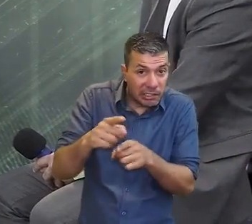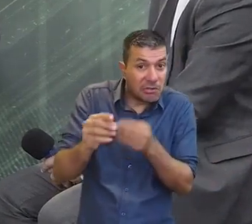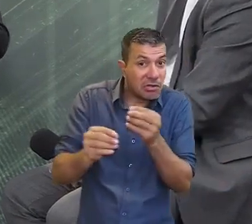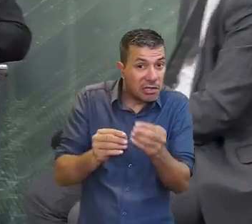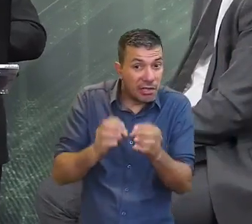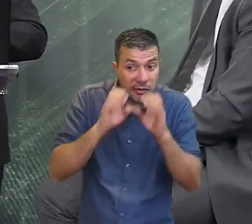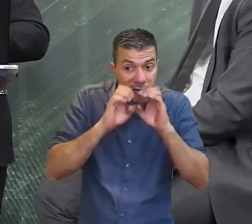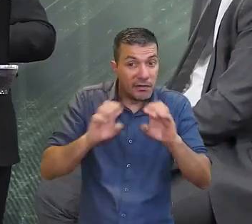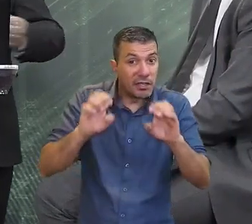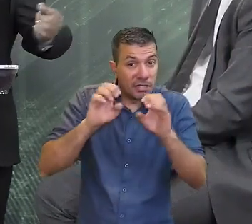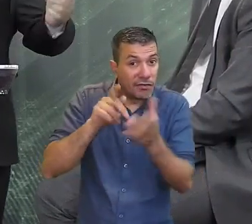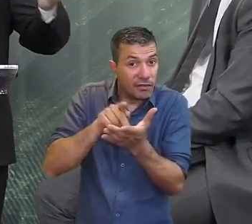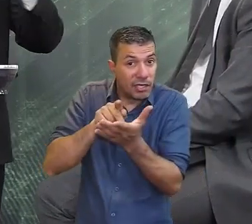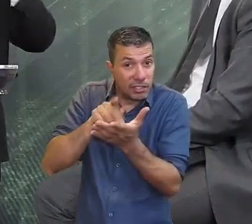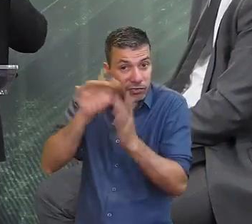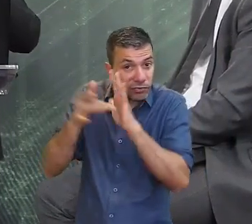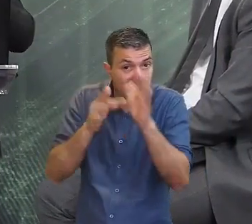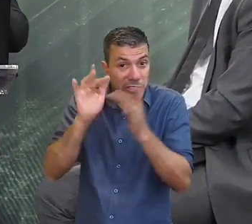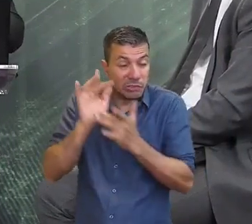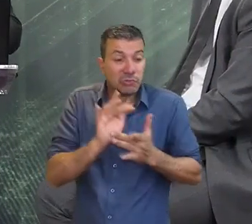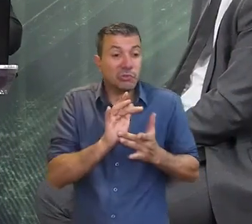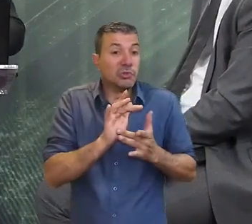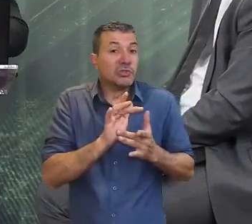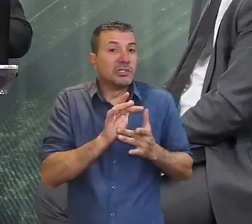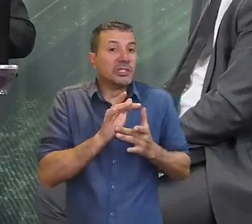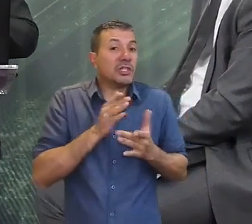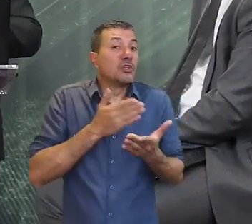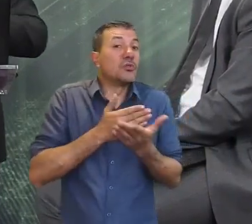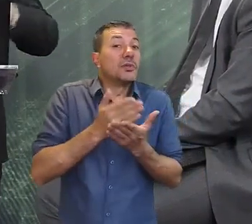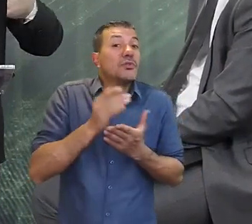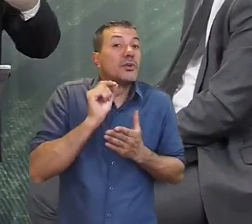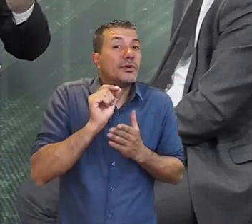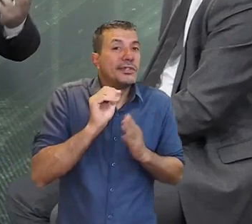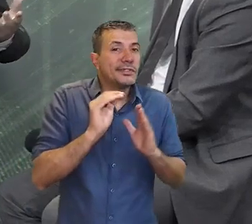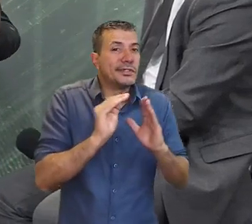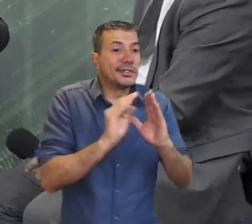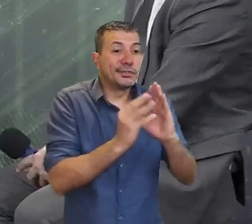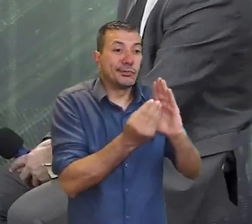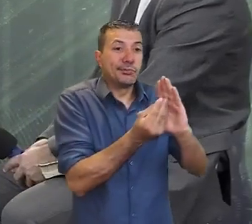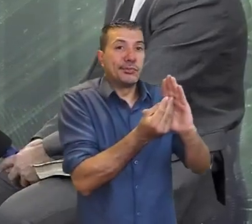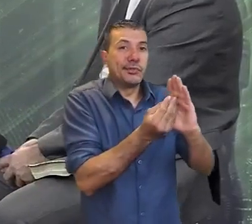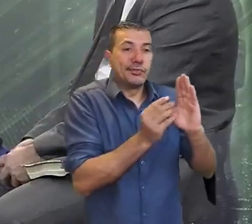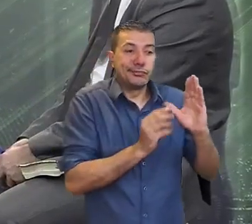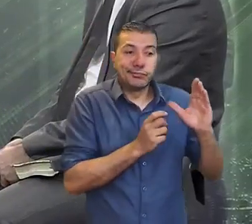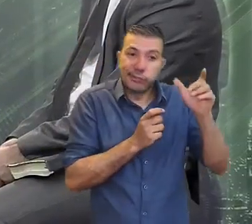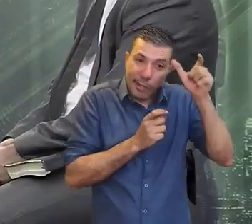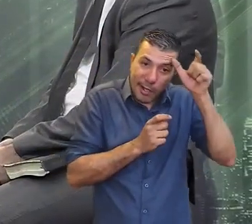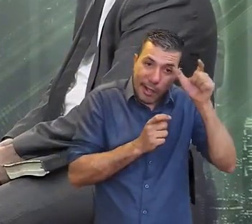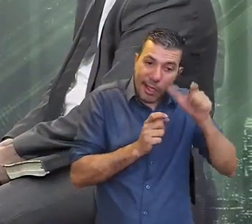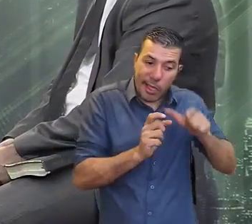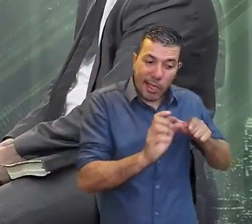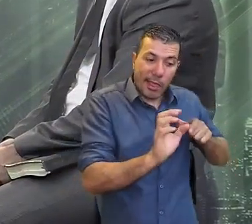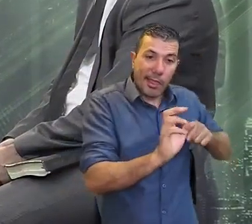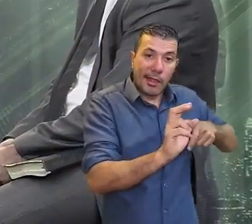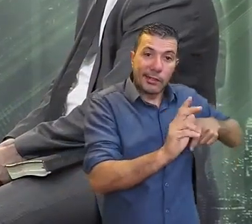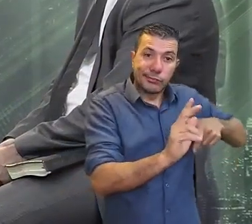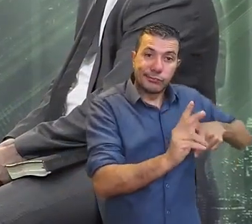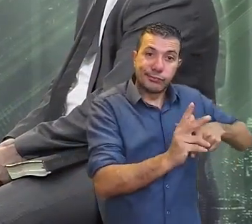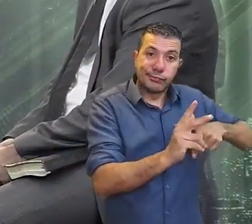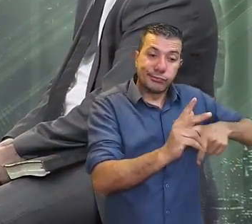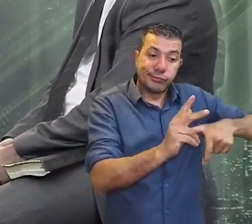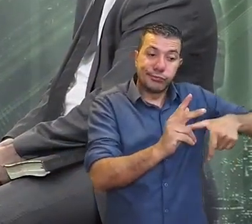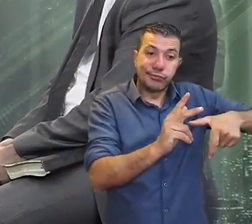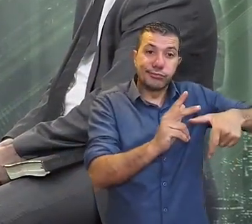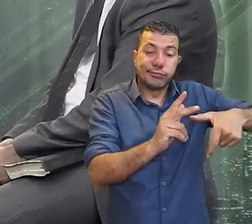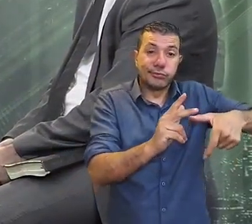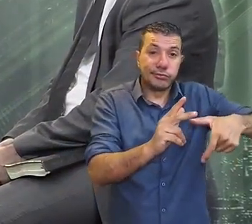puro evangelho de Cristo, ele se insinuou dentro da igreja cristã e ele corrompeu a verdadeira fé. A pura doutrina apostólica